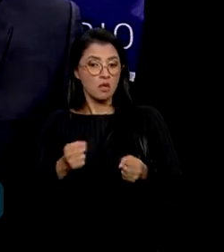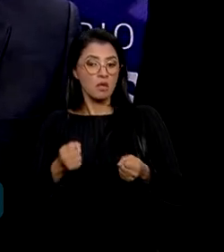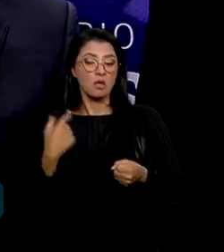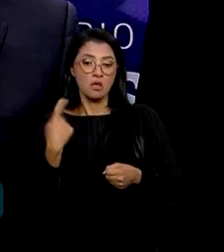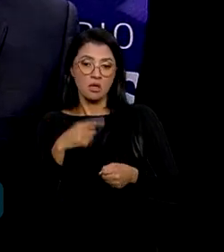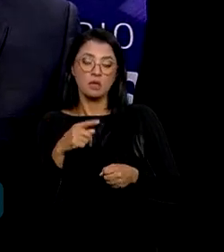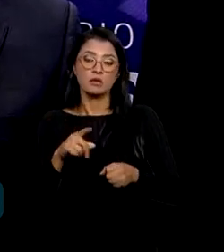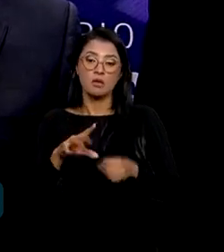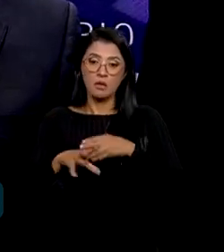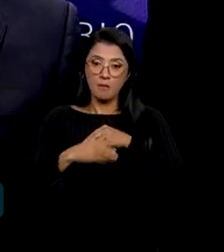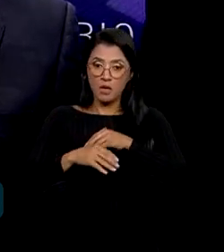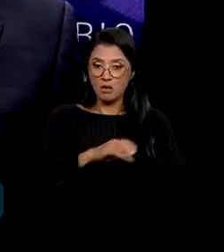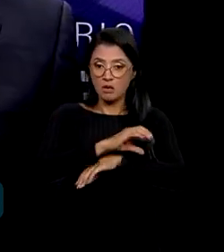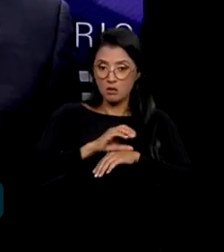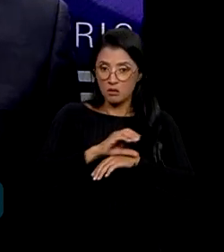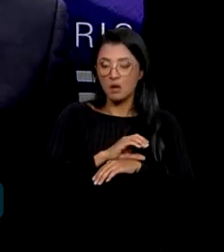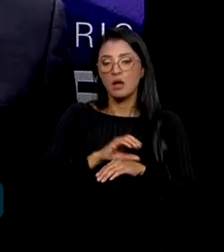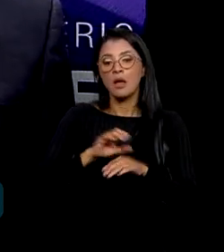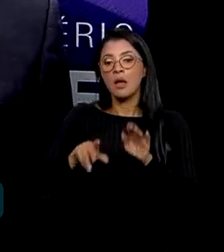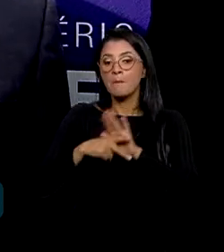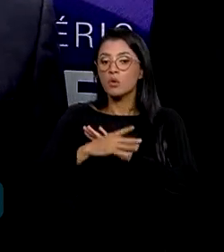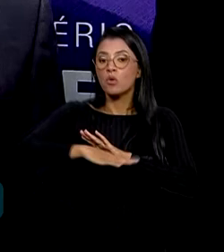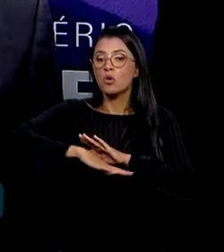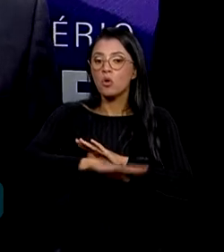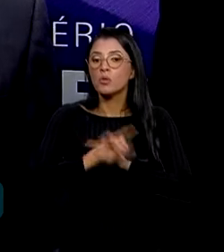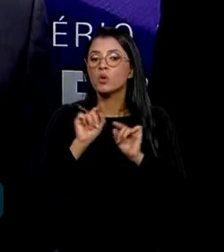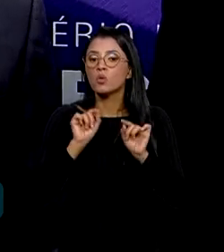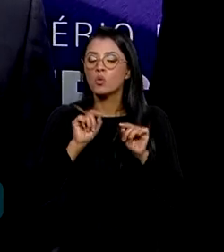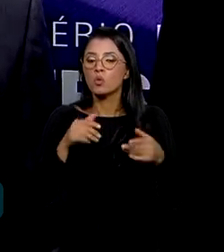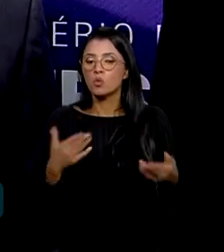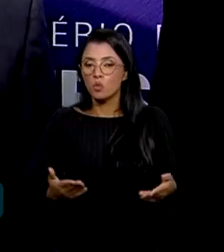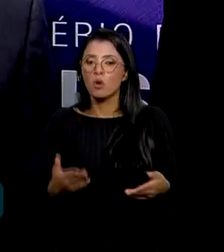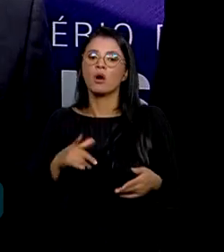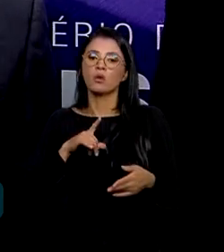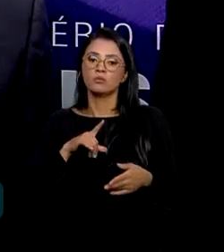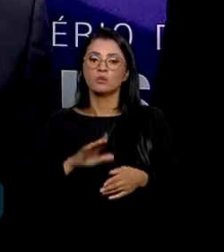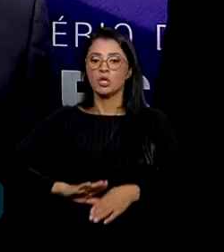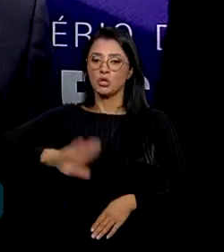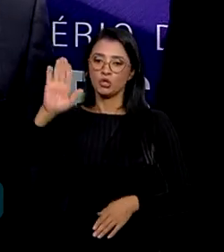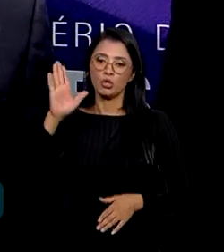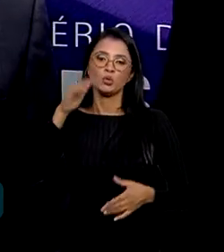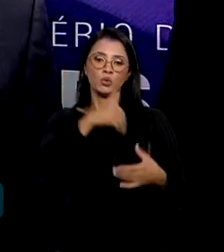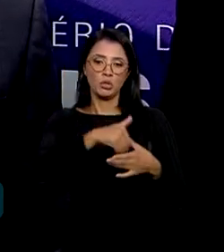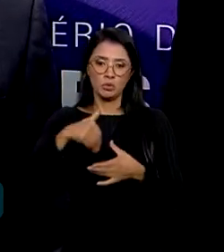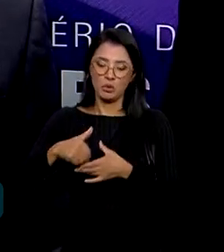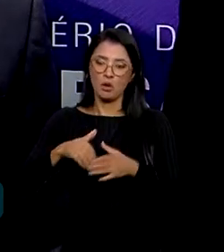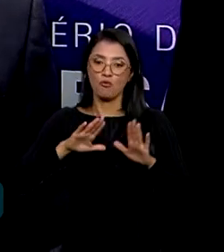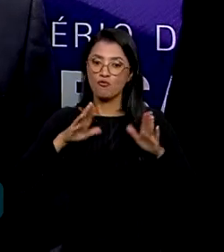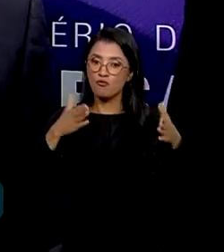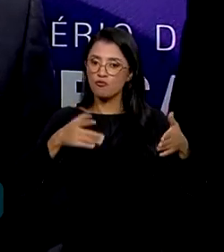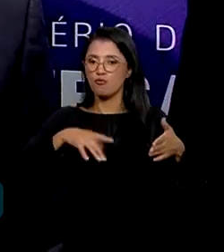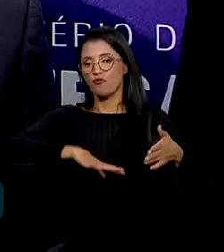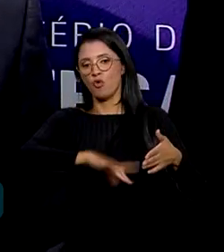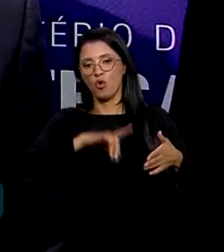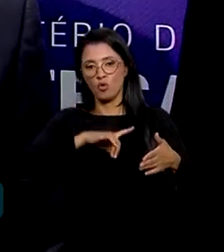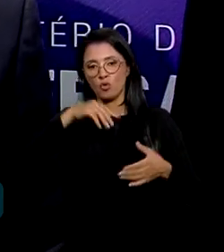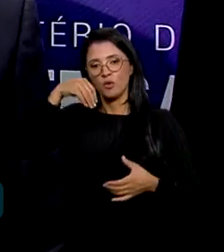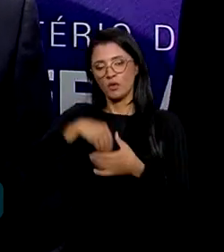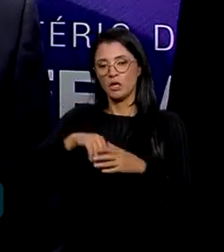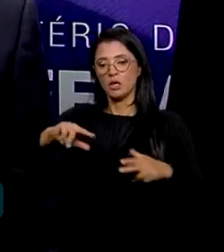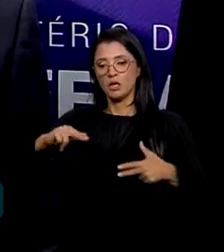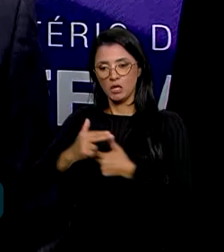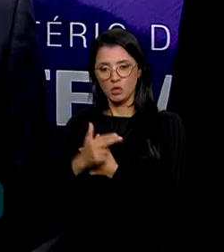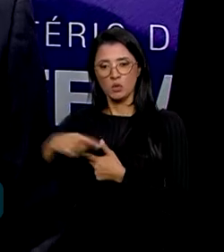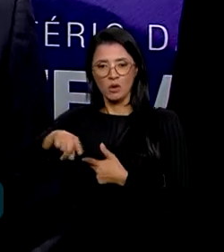emenda constitucional seja restrito à questão das candidaturas eleitorais de membros das Forças Armadas